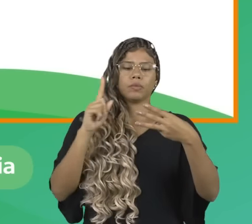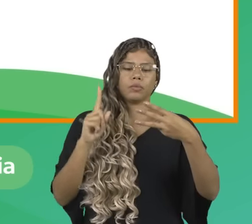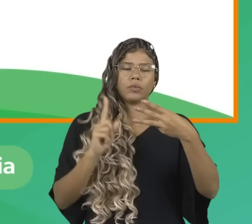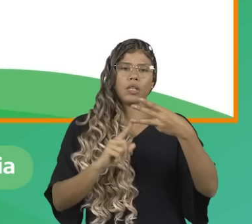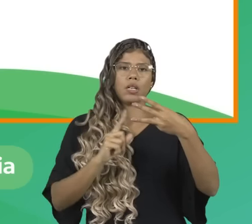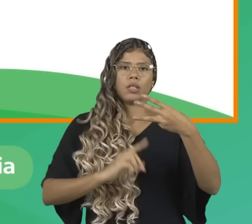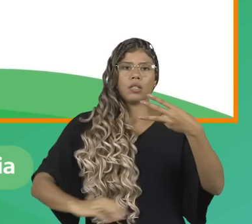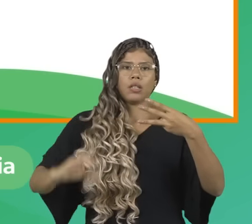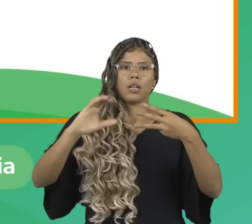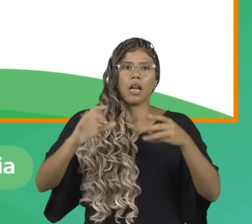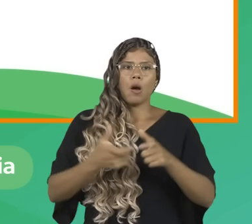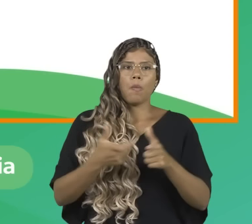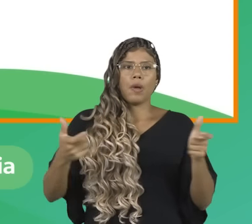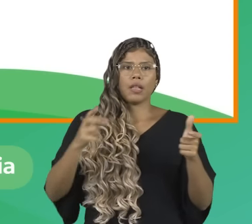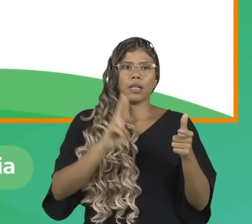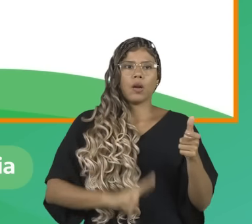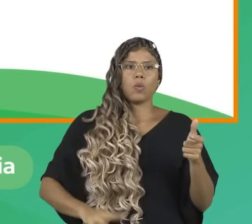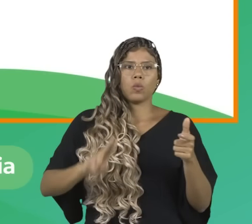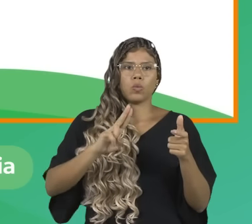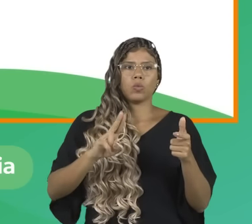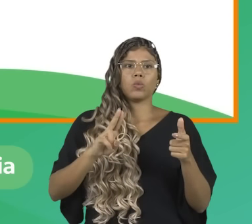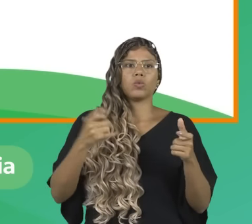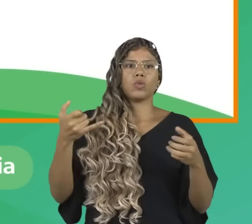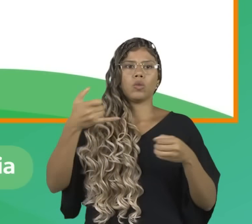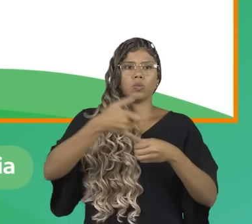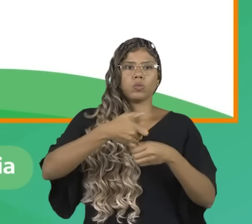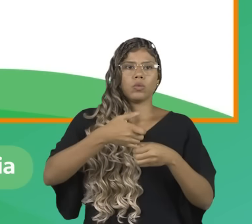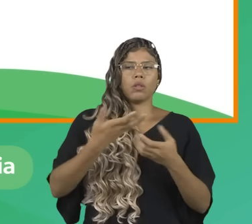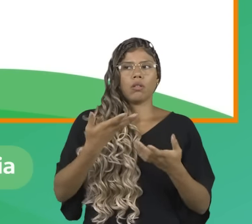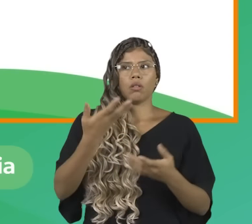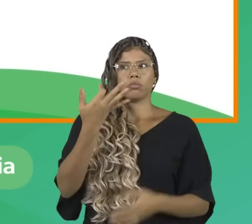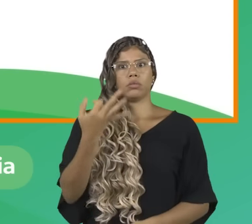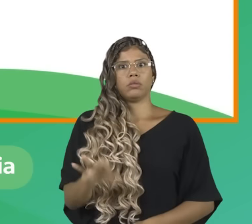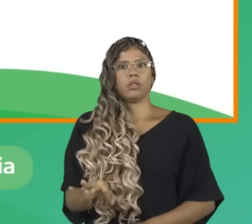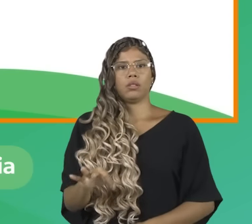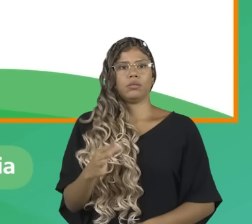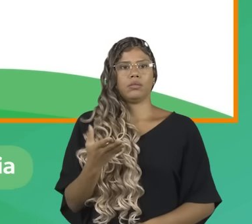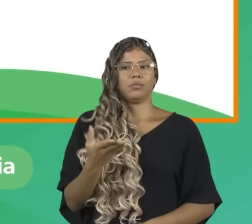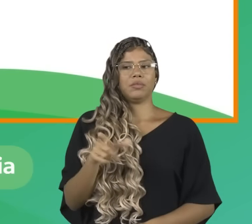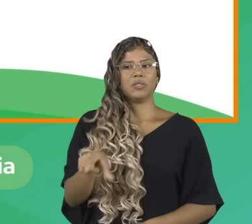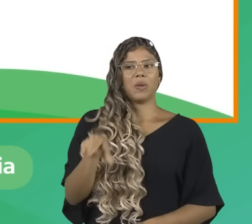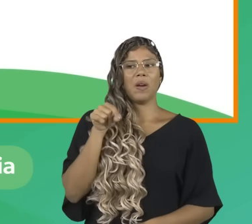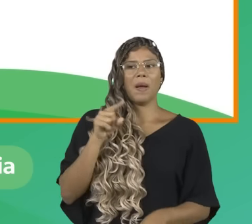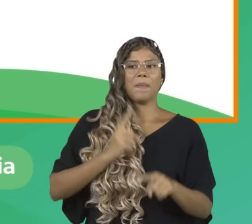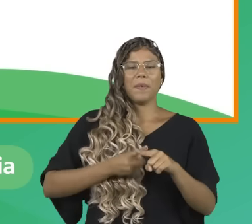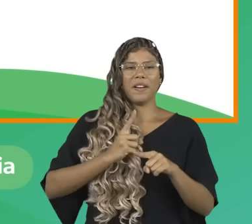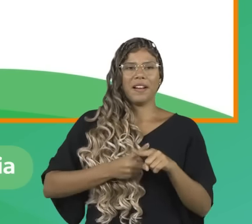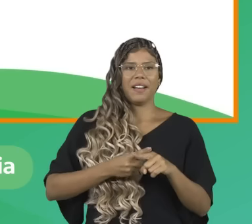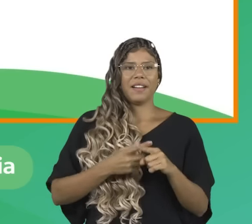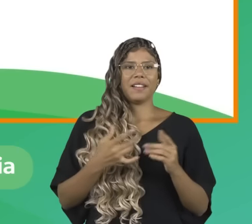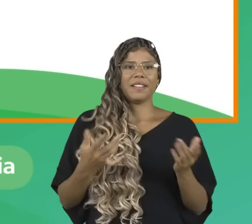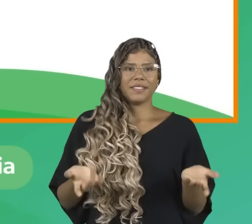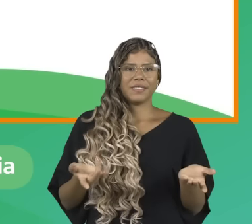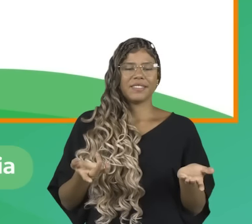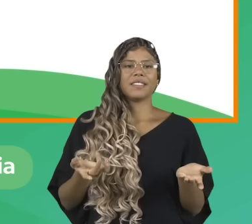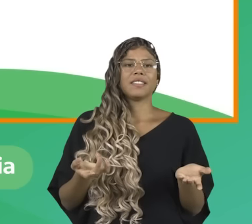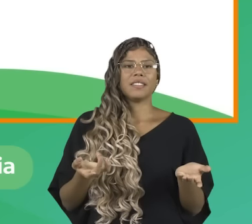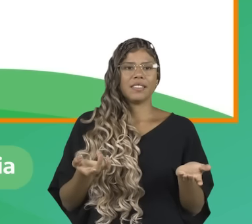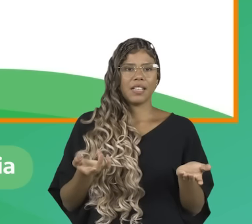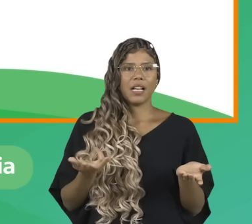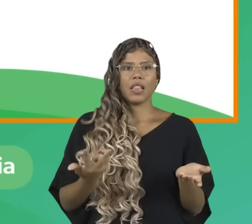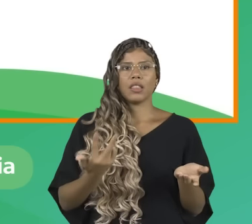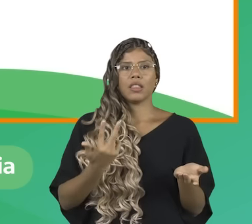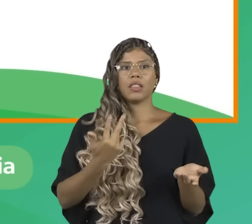claramente isso é o incorreto nas estratégias de ação, que é o que a questão pede. Não indicar uma forma de deter o avanço das